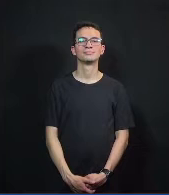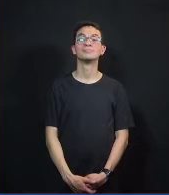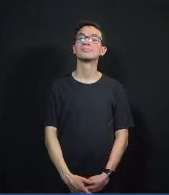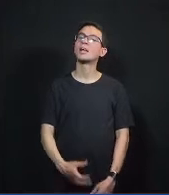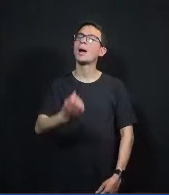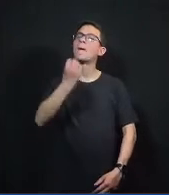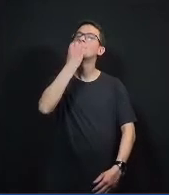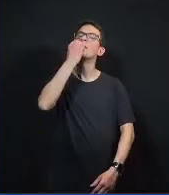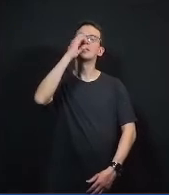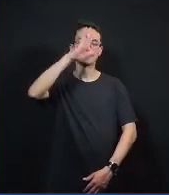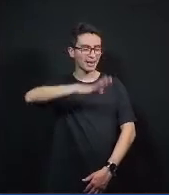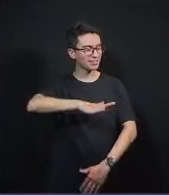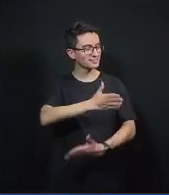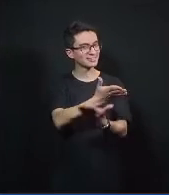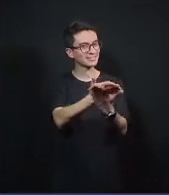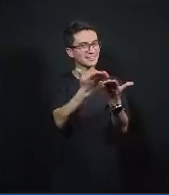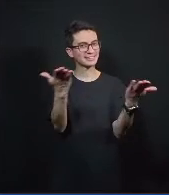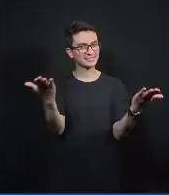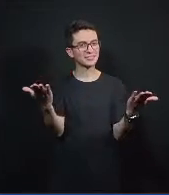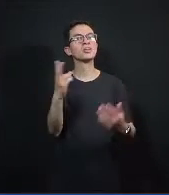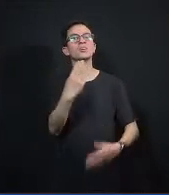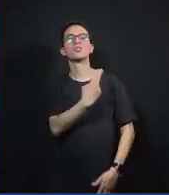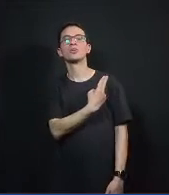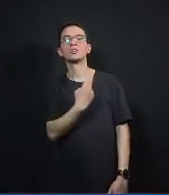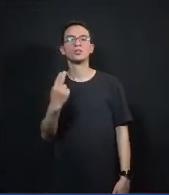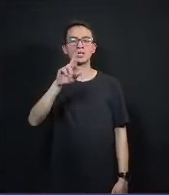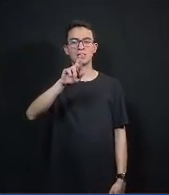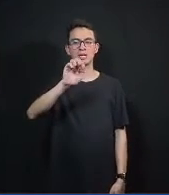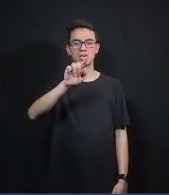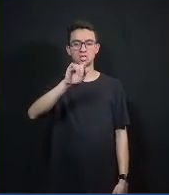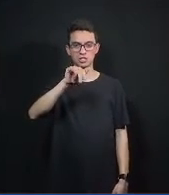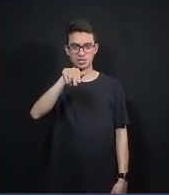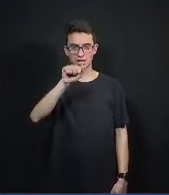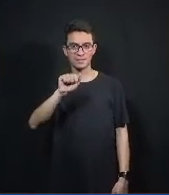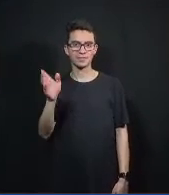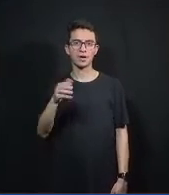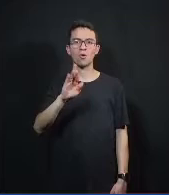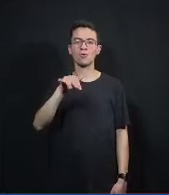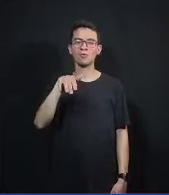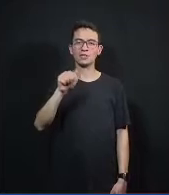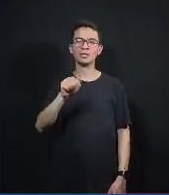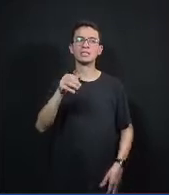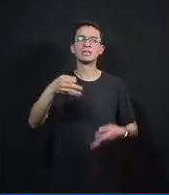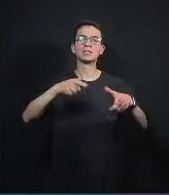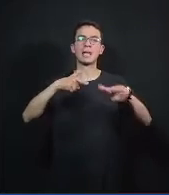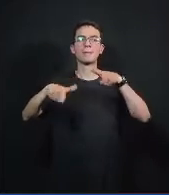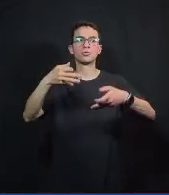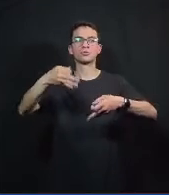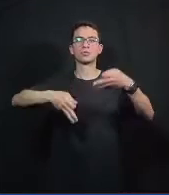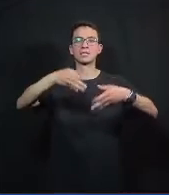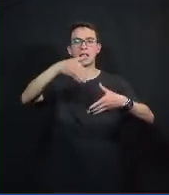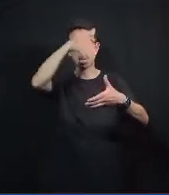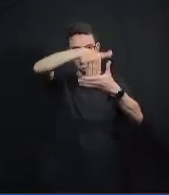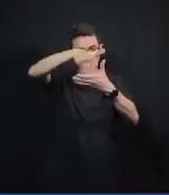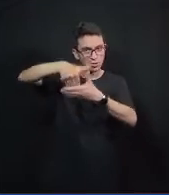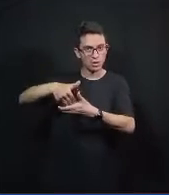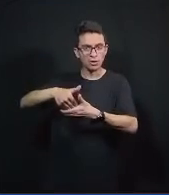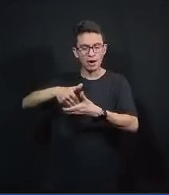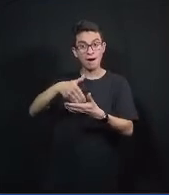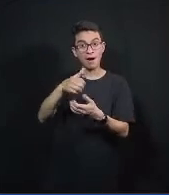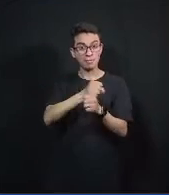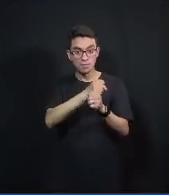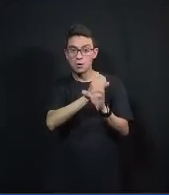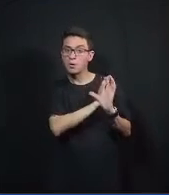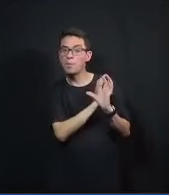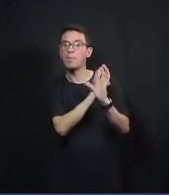Boa tarde a todos e a todas. Meu nome é Regina Rufino, eu trabalho na Justiça Eleitoral há 25 anos. E para o caso de termos pessoas